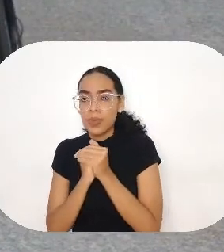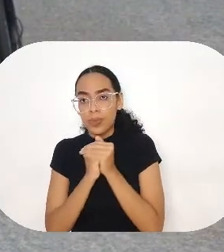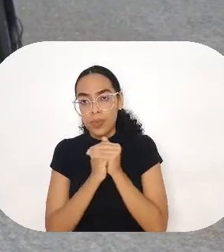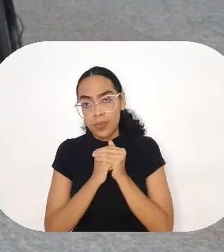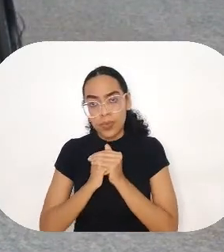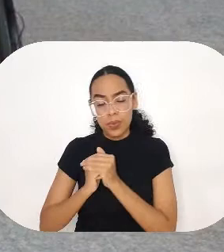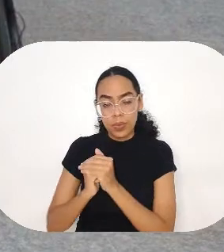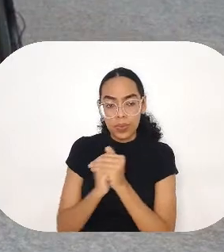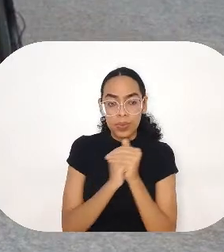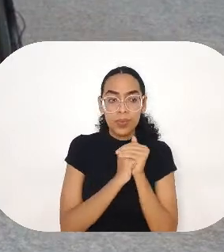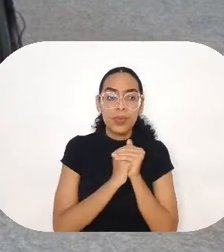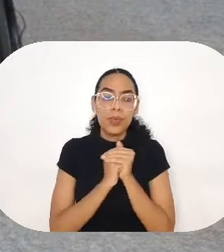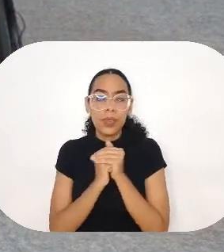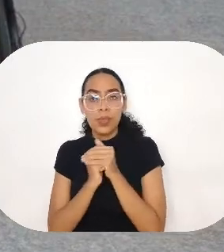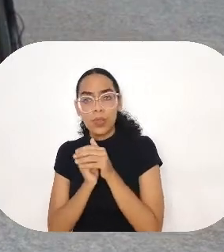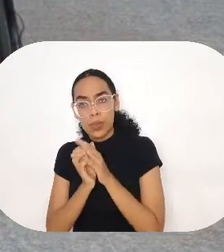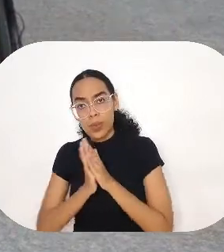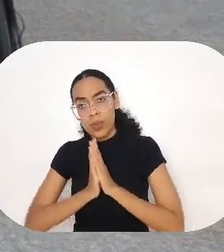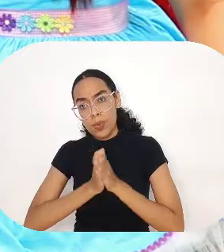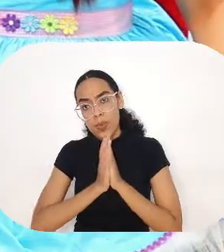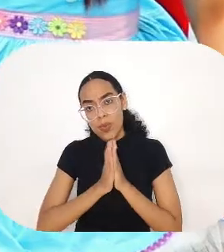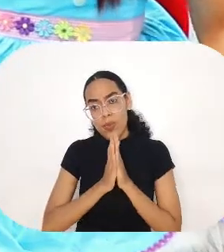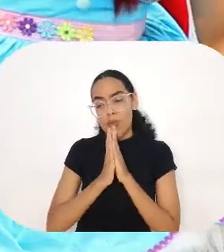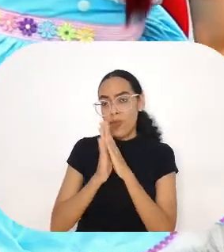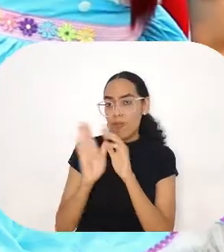com teus beijos minha vida.